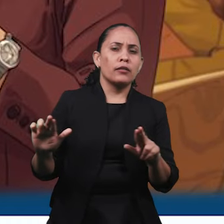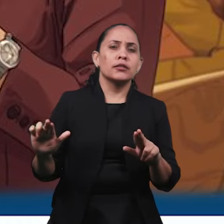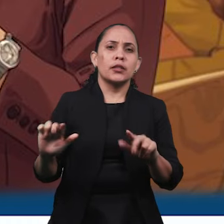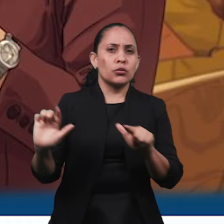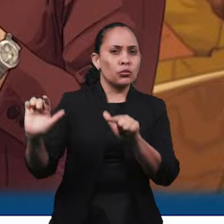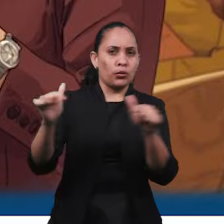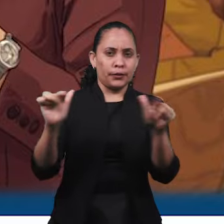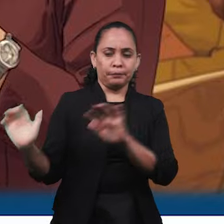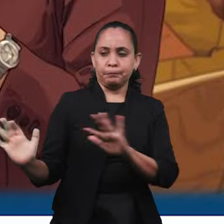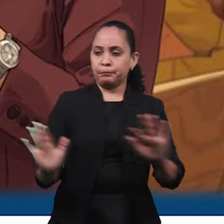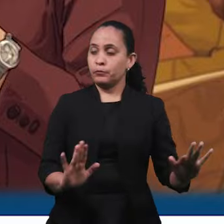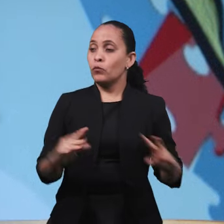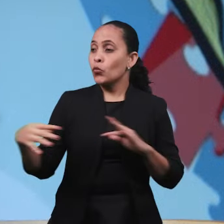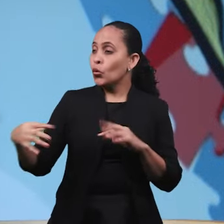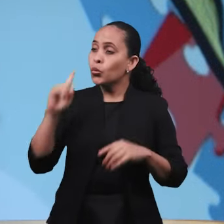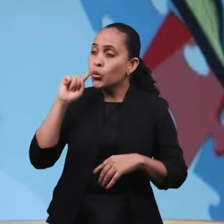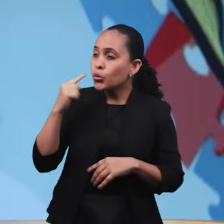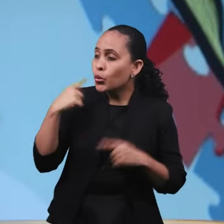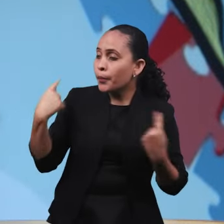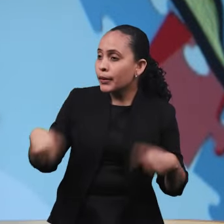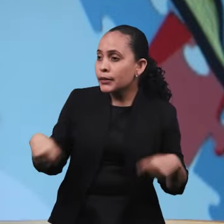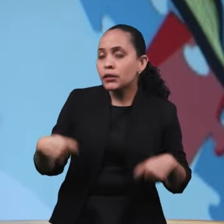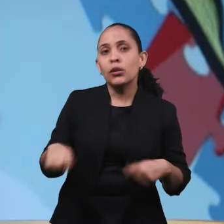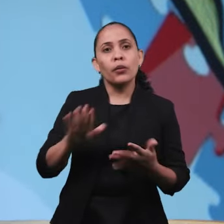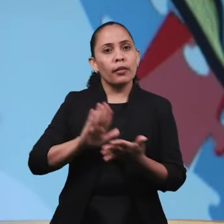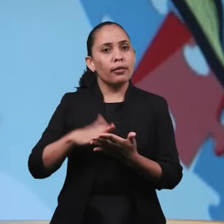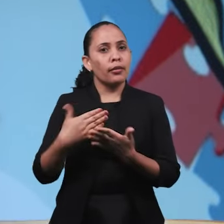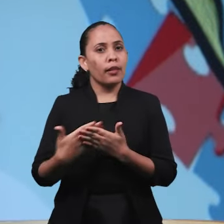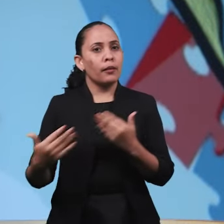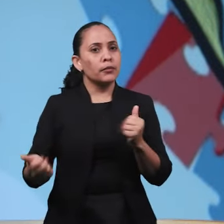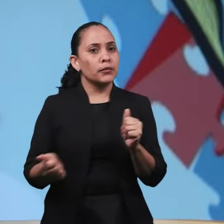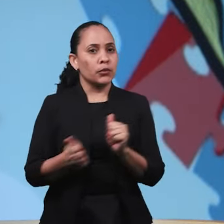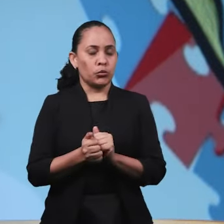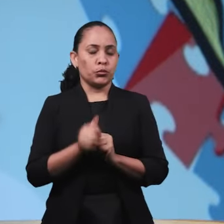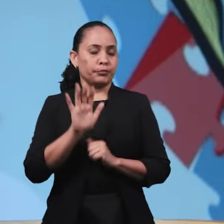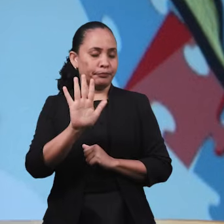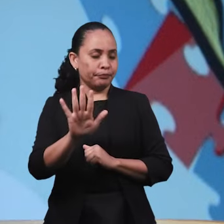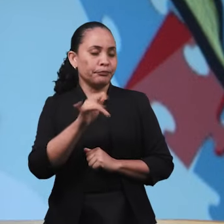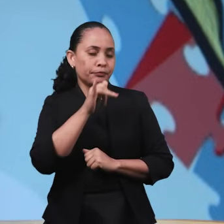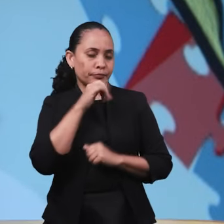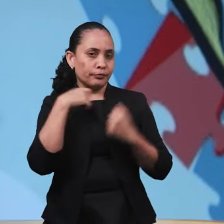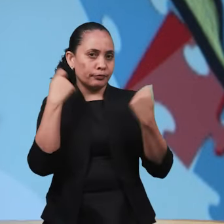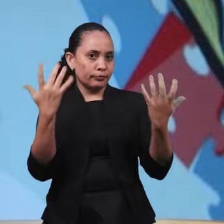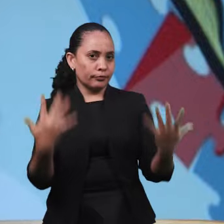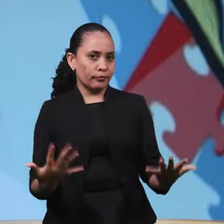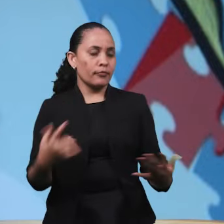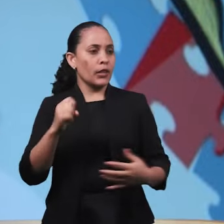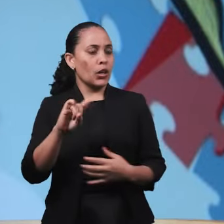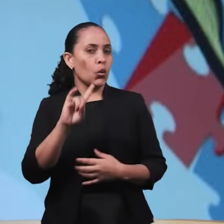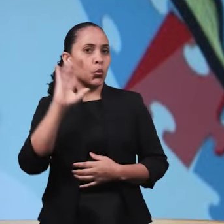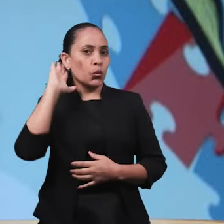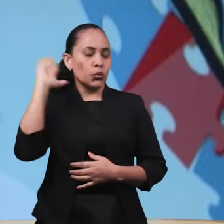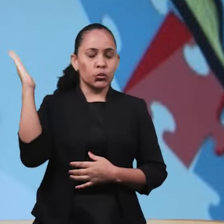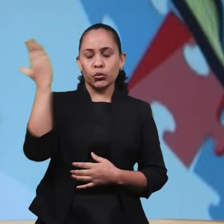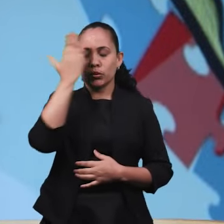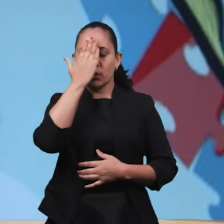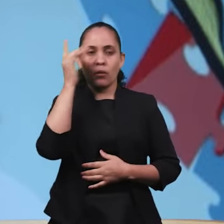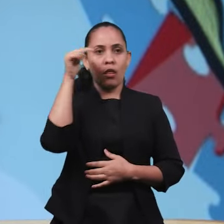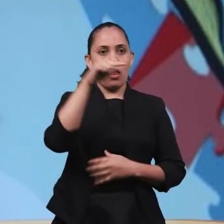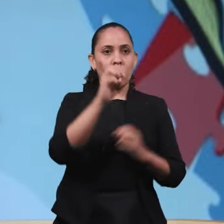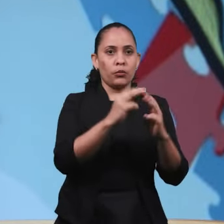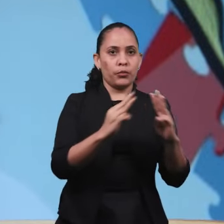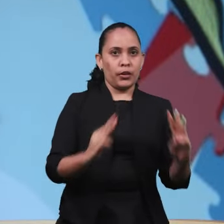em tudo que o surdo precisa, o intérprete está junto com ele. Só para você ter uma ideia, até quando nós temos um surdo cego no